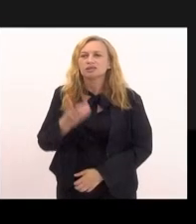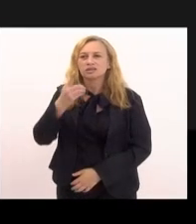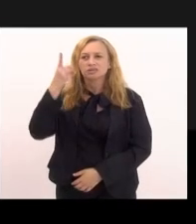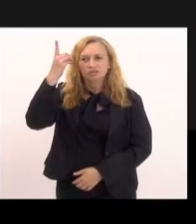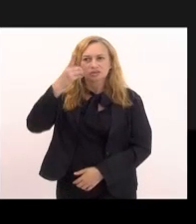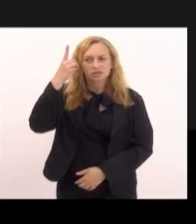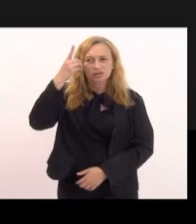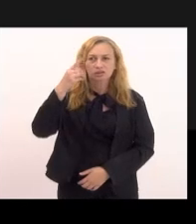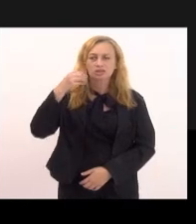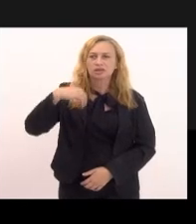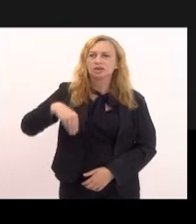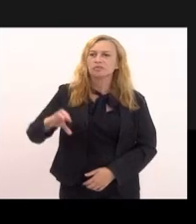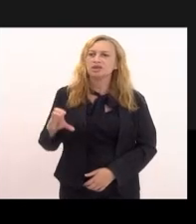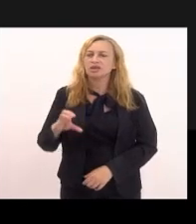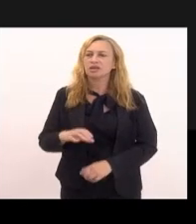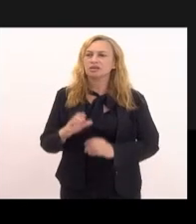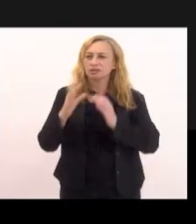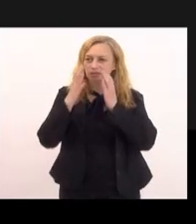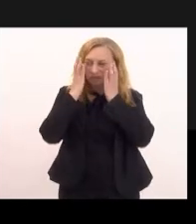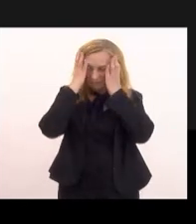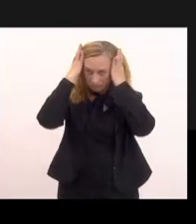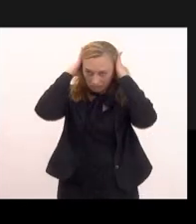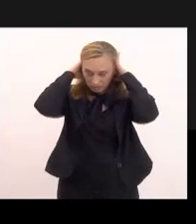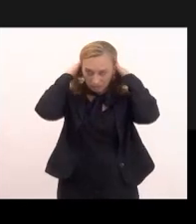Deputado Carlos Minho.